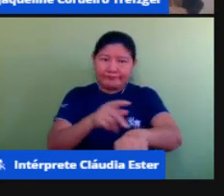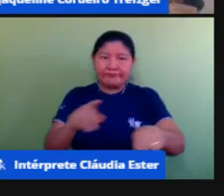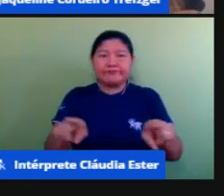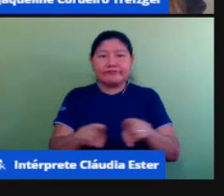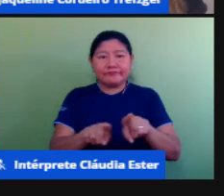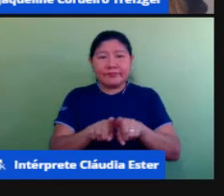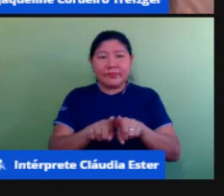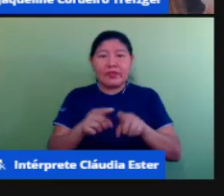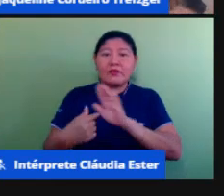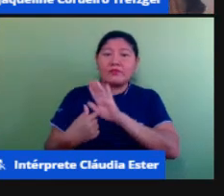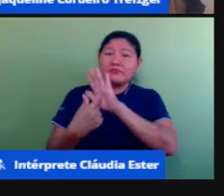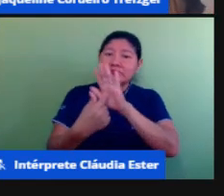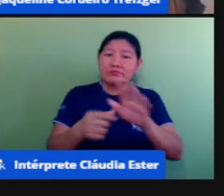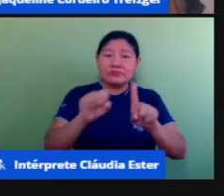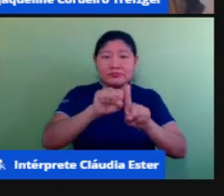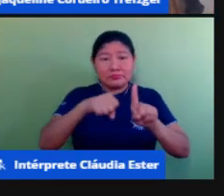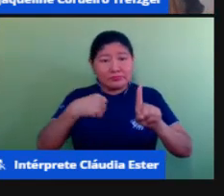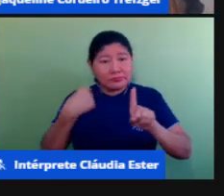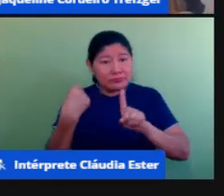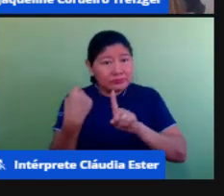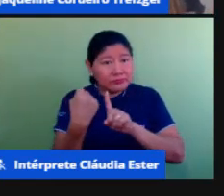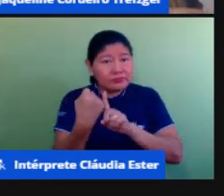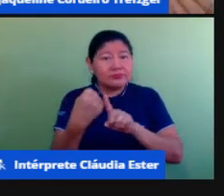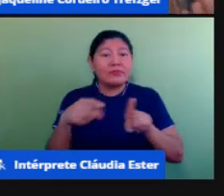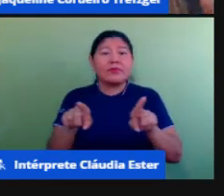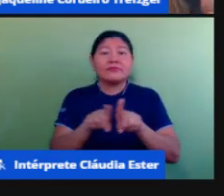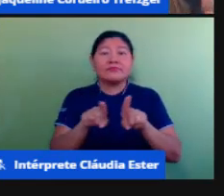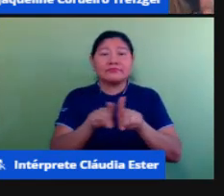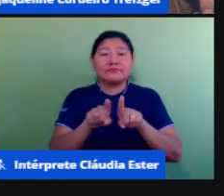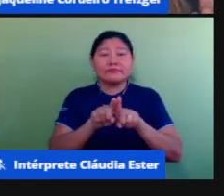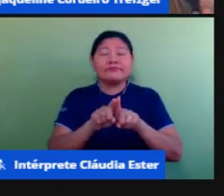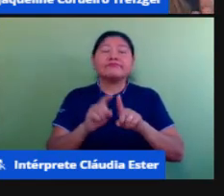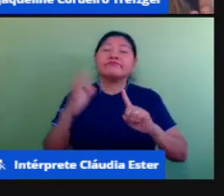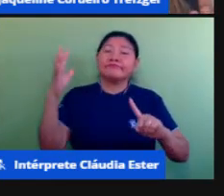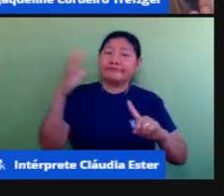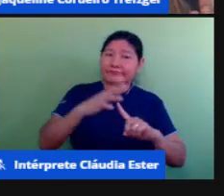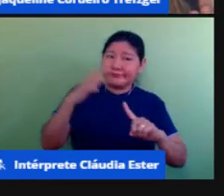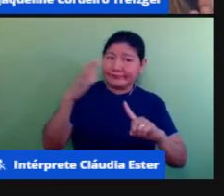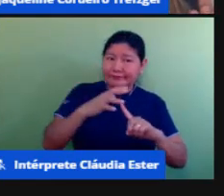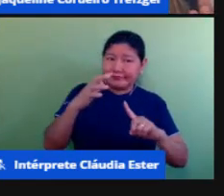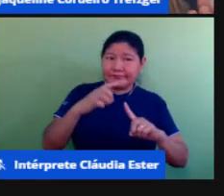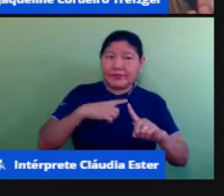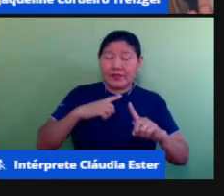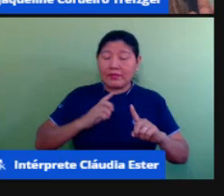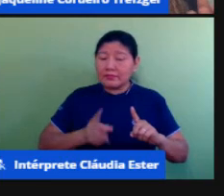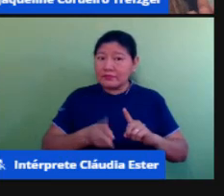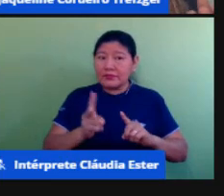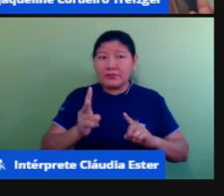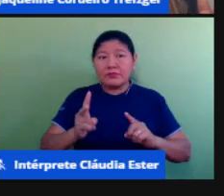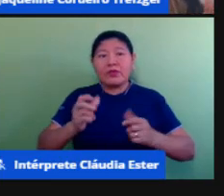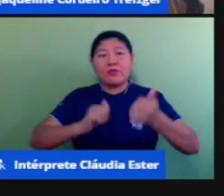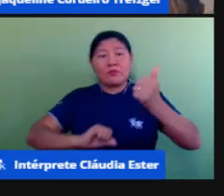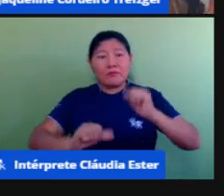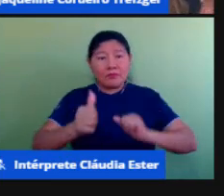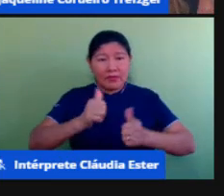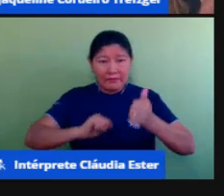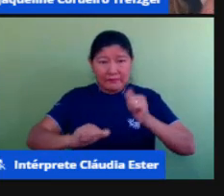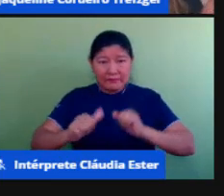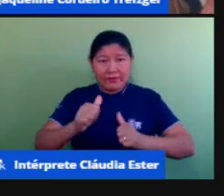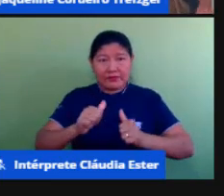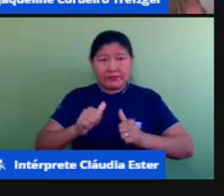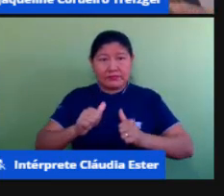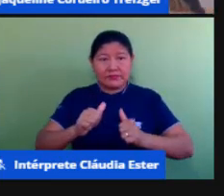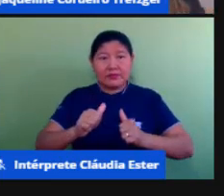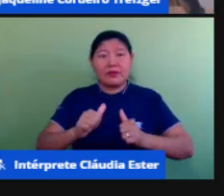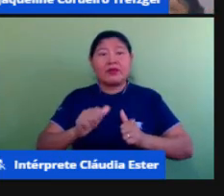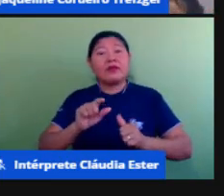de Caldeira, no caso, traz a informação de que uma avaliação em si